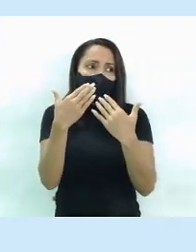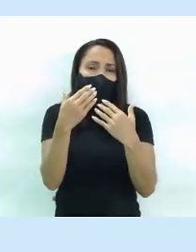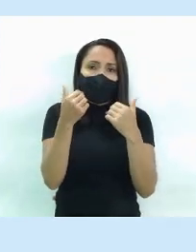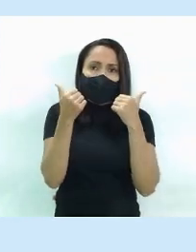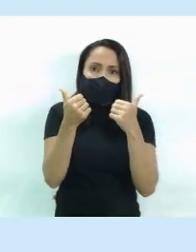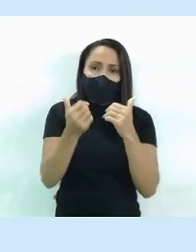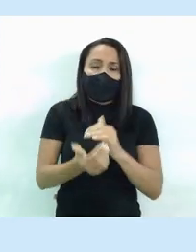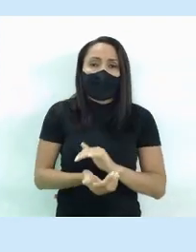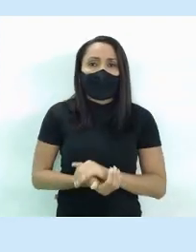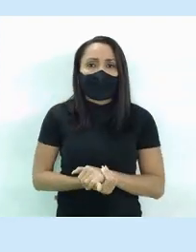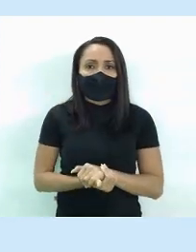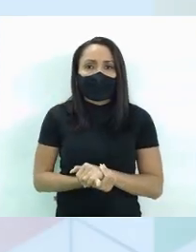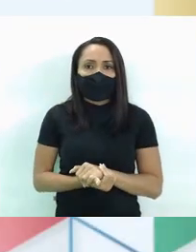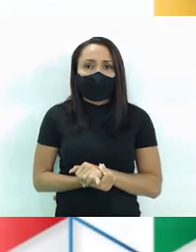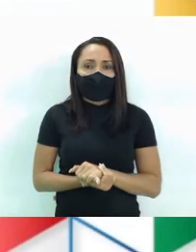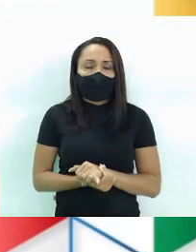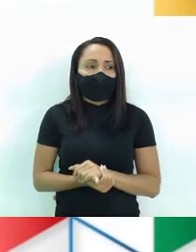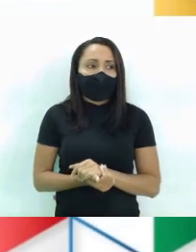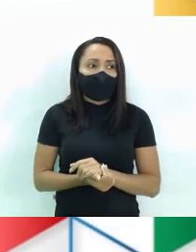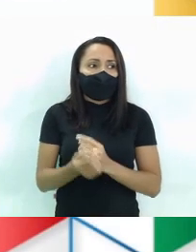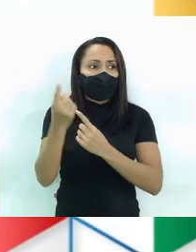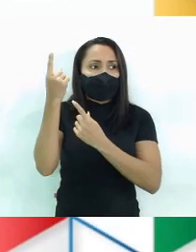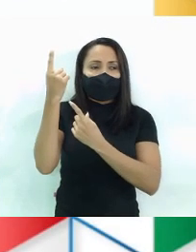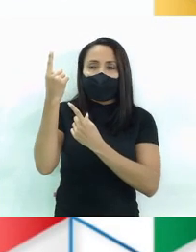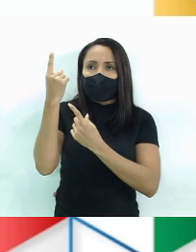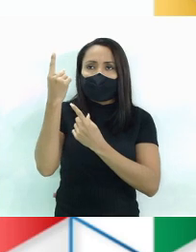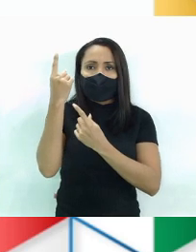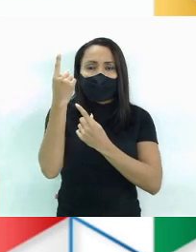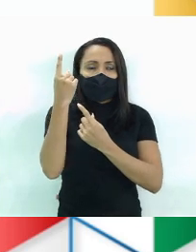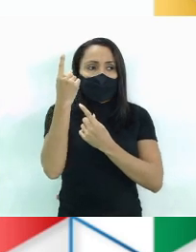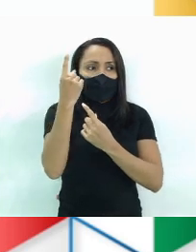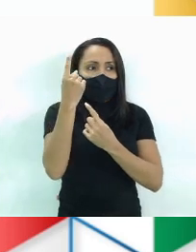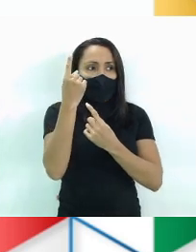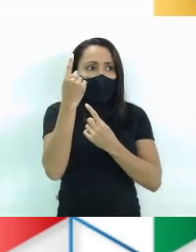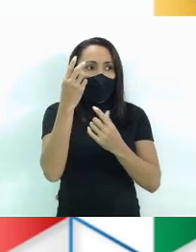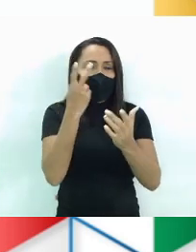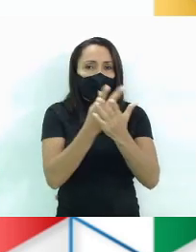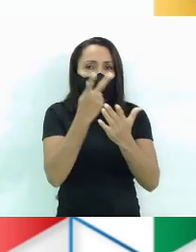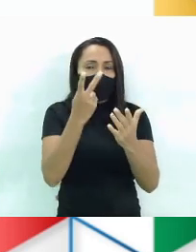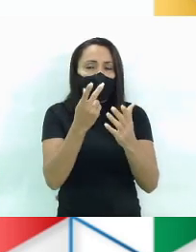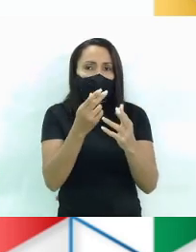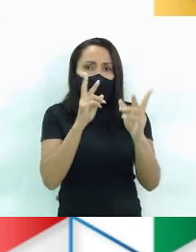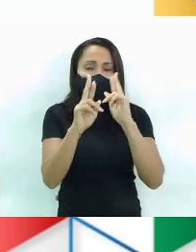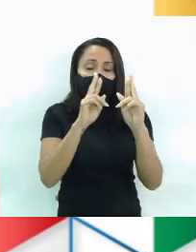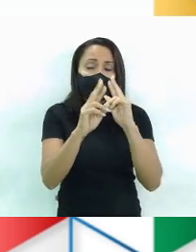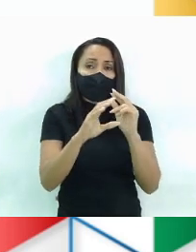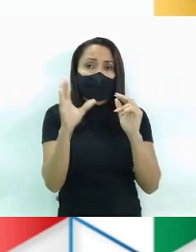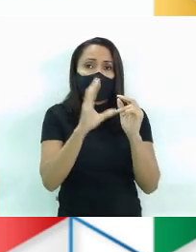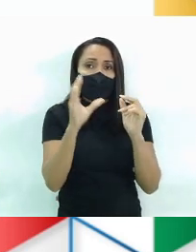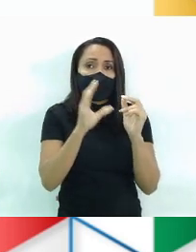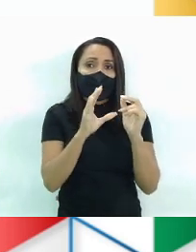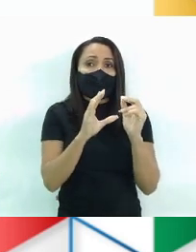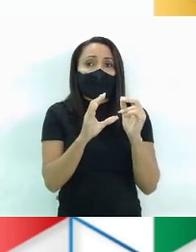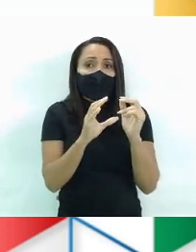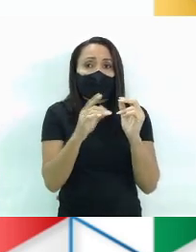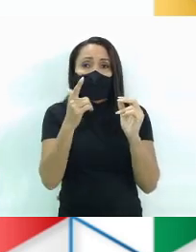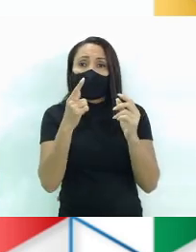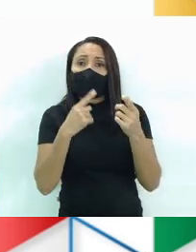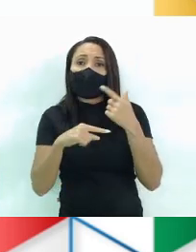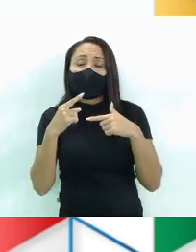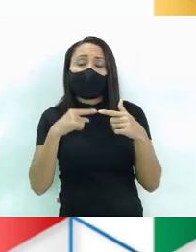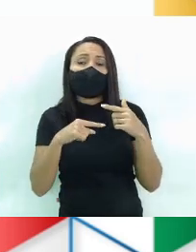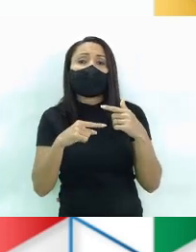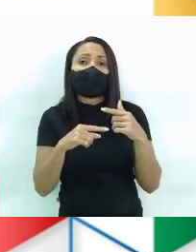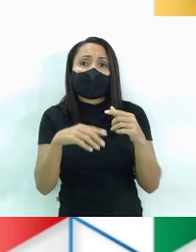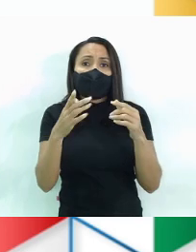lá, na tela. O ato reflexo é uma resposta rápida e involuntária que ocorre devido à